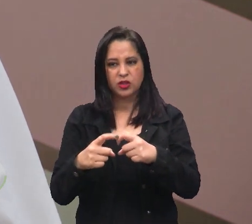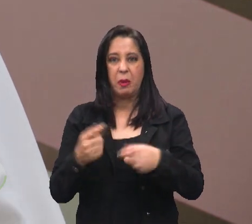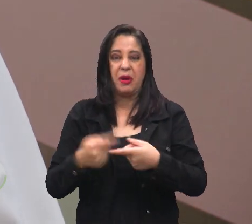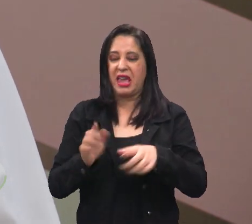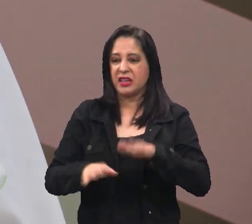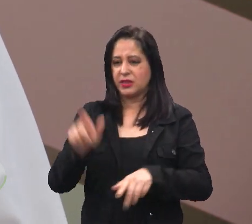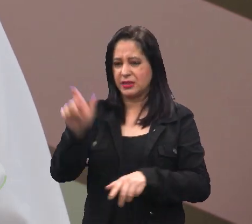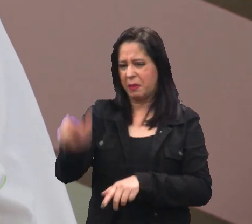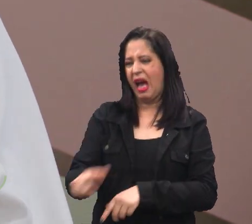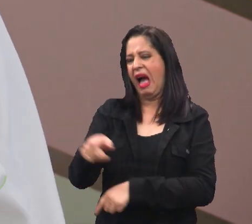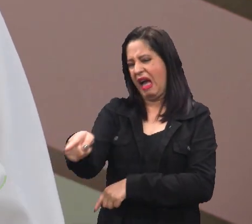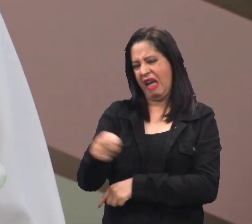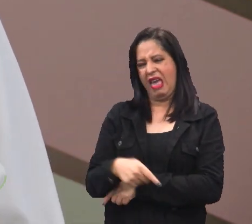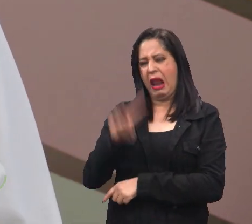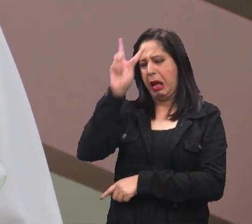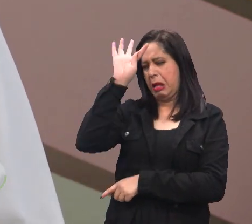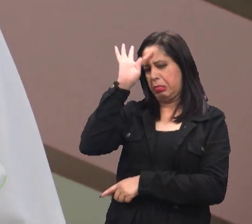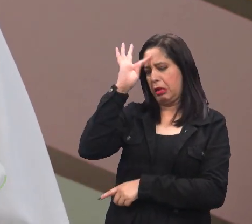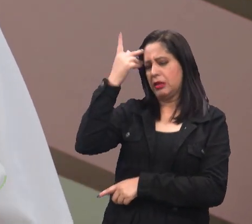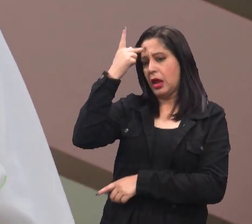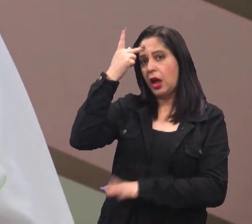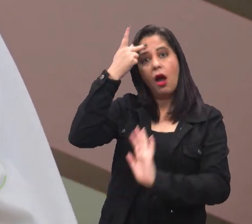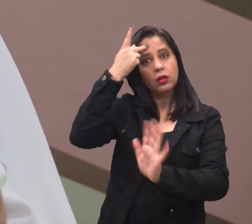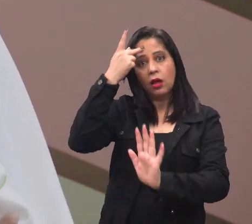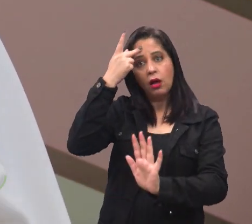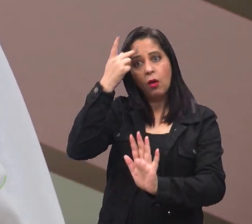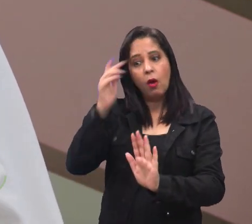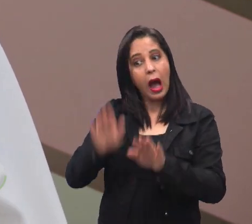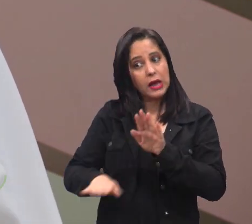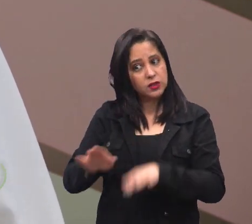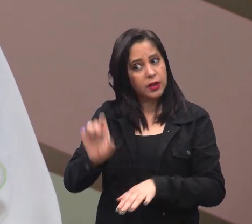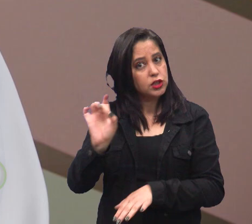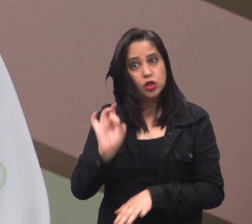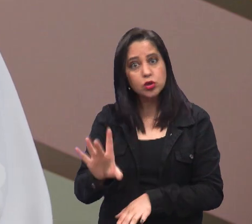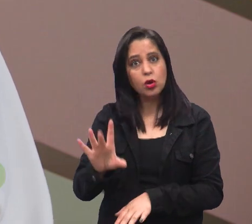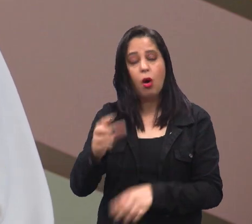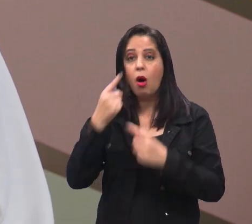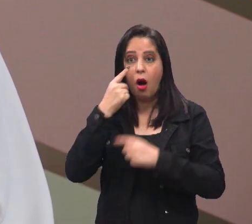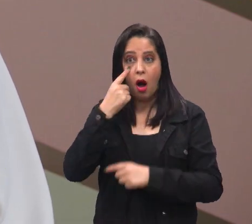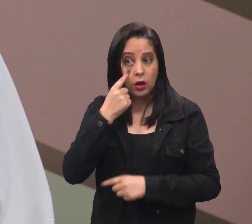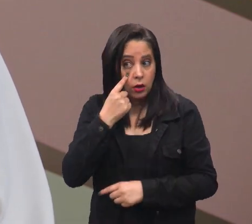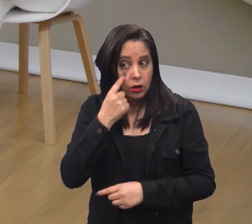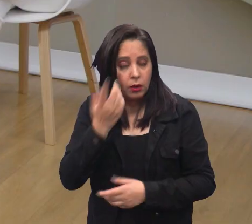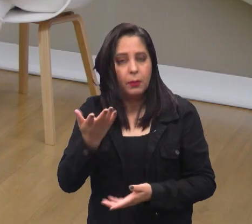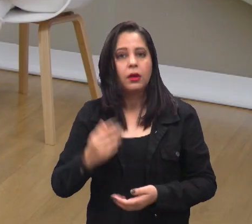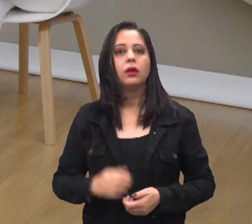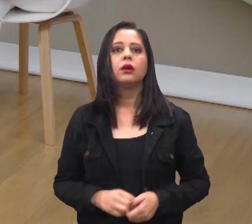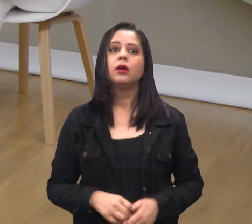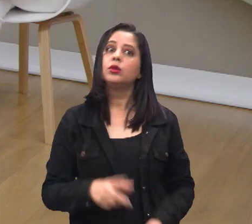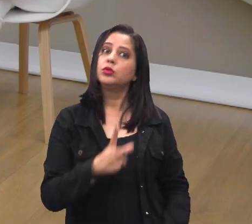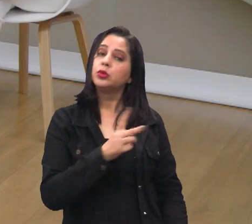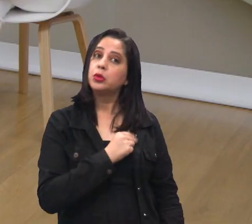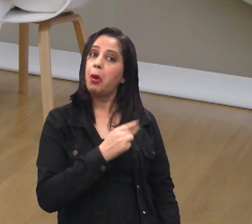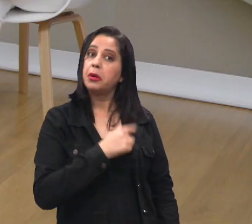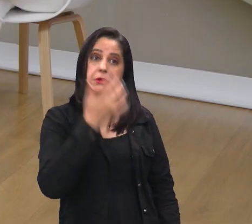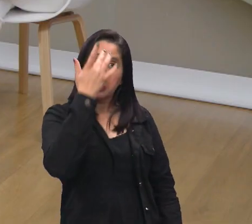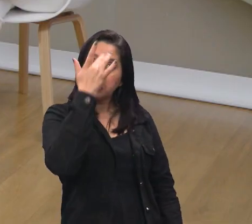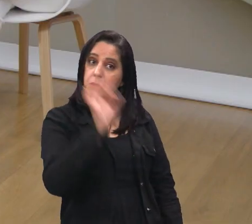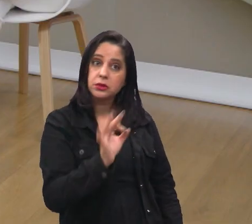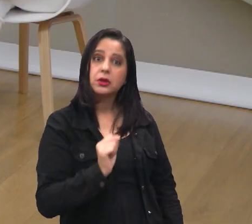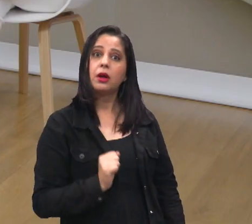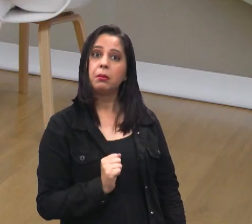outro problema, e às vezes é uma anemia, que é uma das doenças comuns na infância. Olha só, não sabia que tem relação inclusive